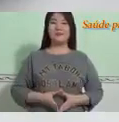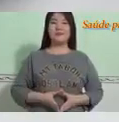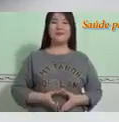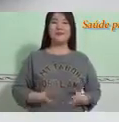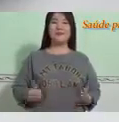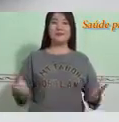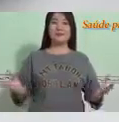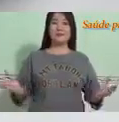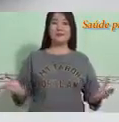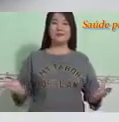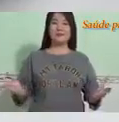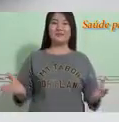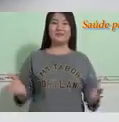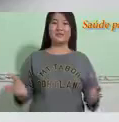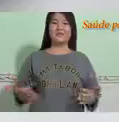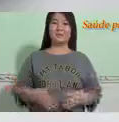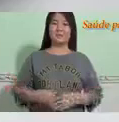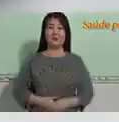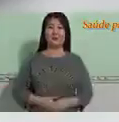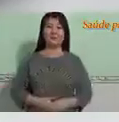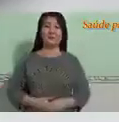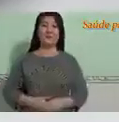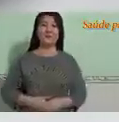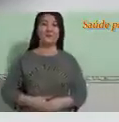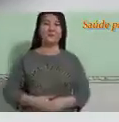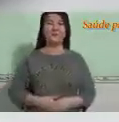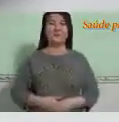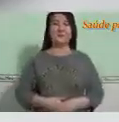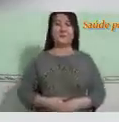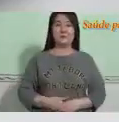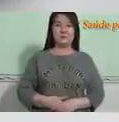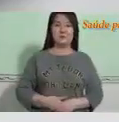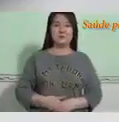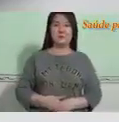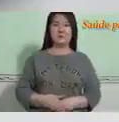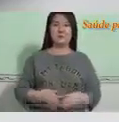informações disponíveis sobre esse tipo de vírus.